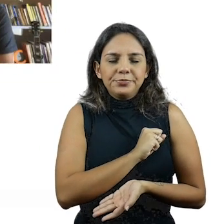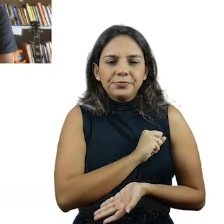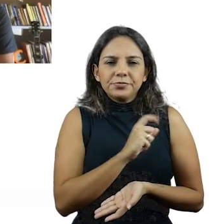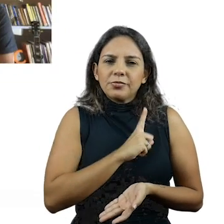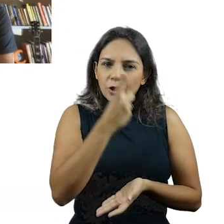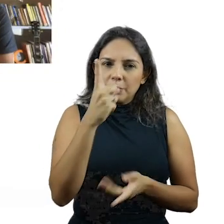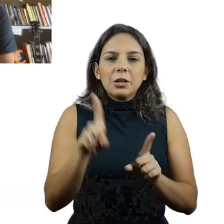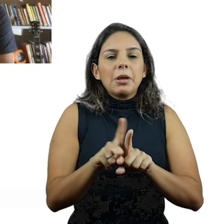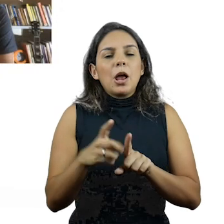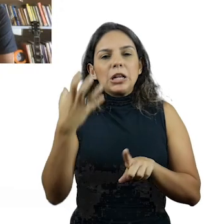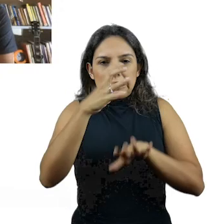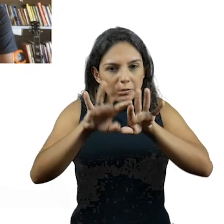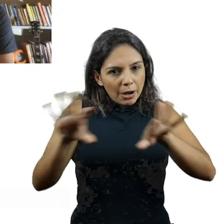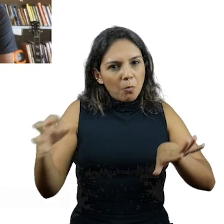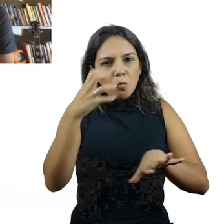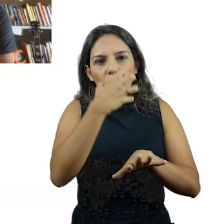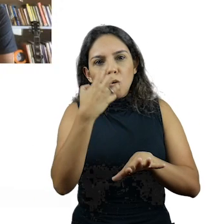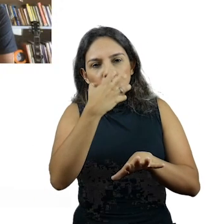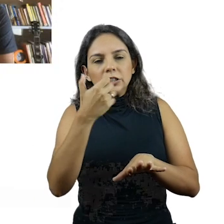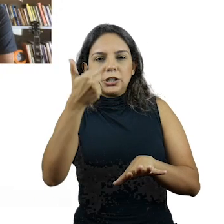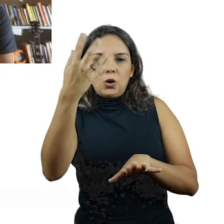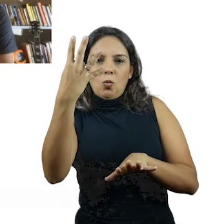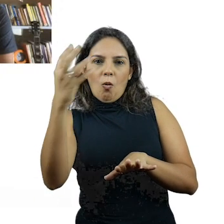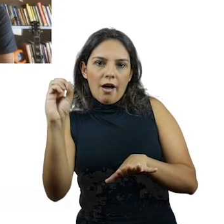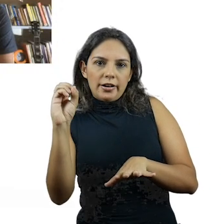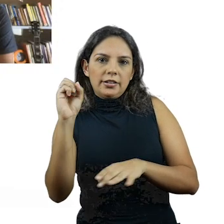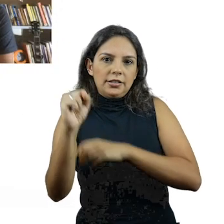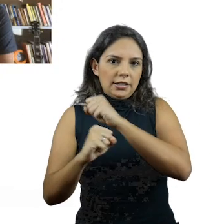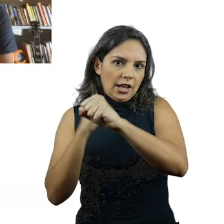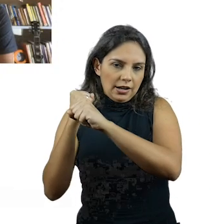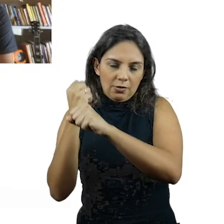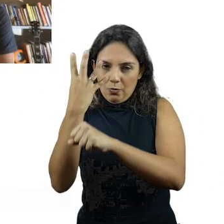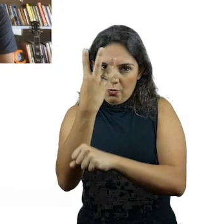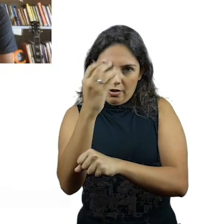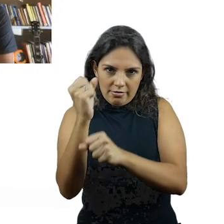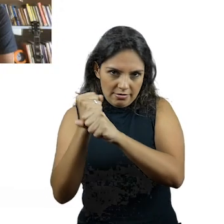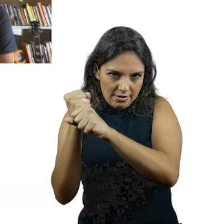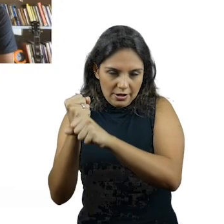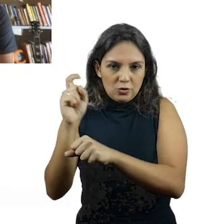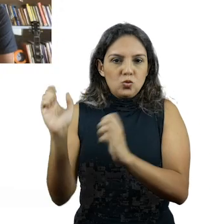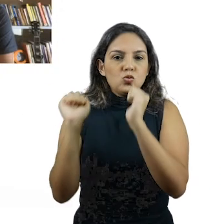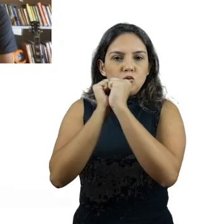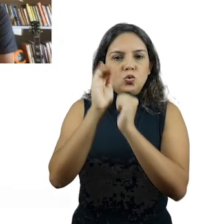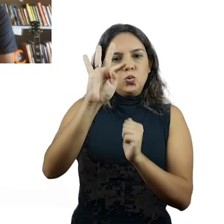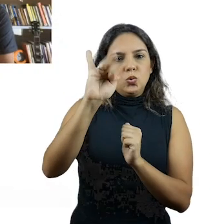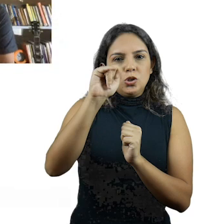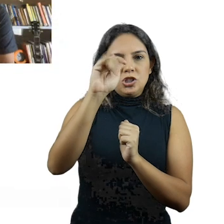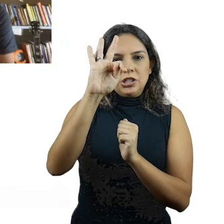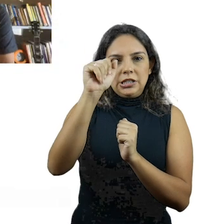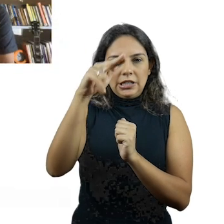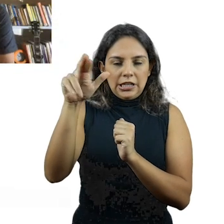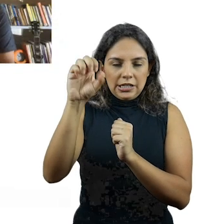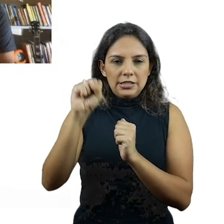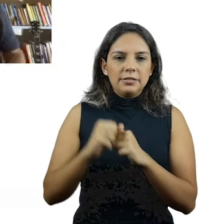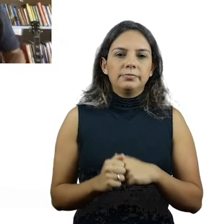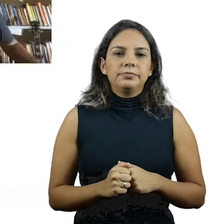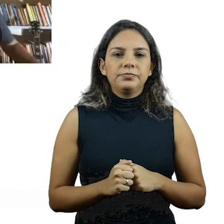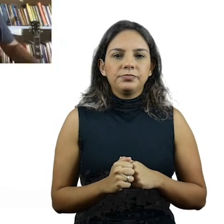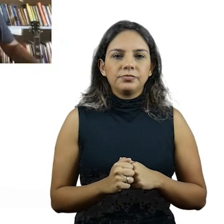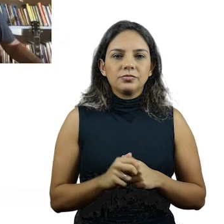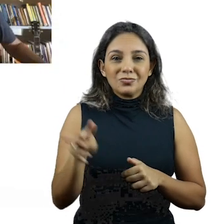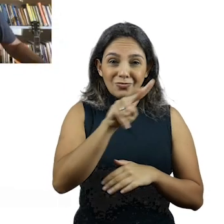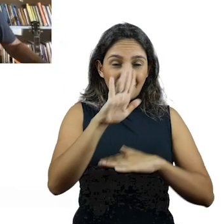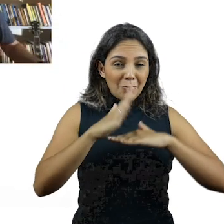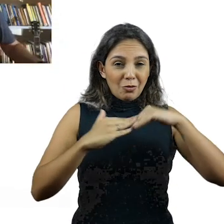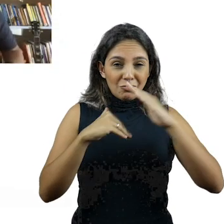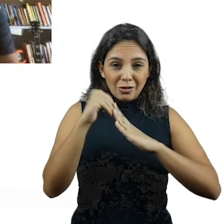músico já há quase 40 anos, 38 anos de carreira com os Titãs, e são essas duas profissões